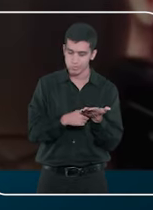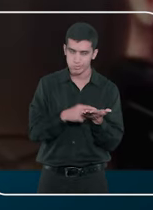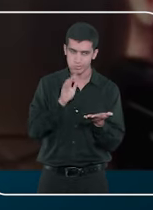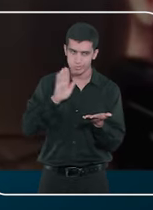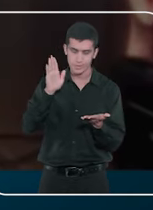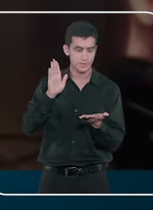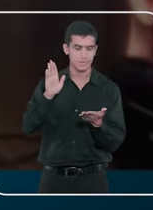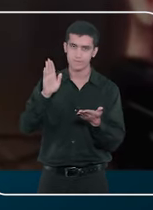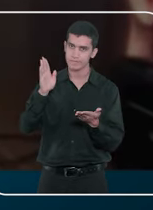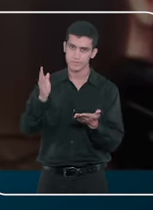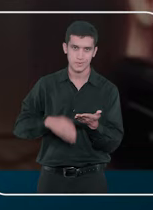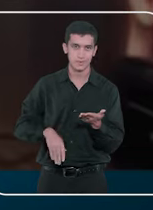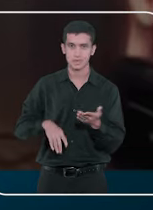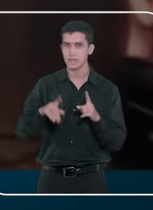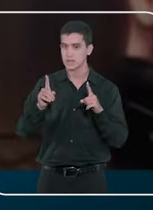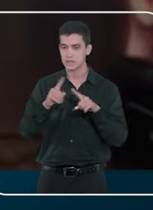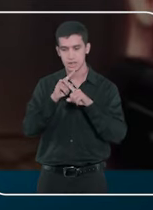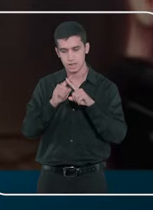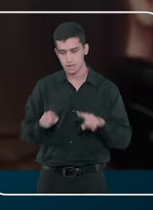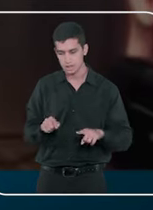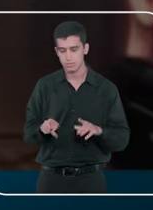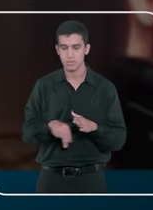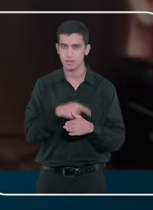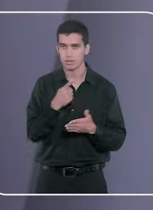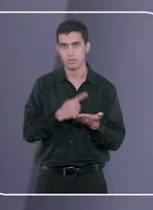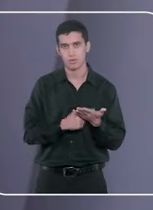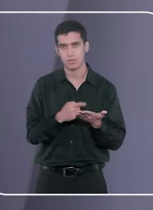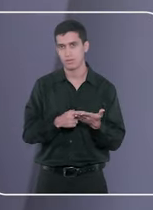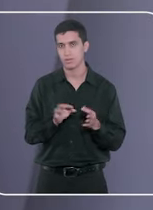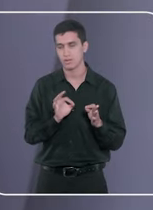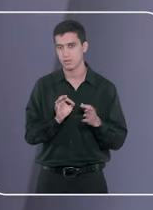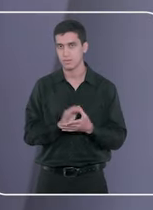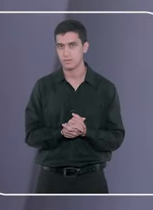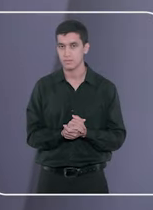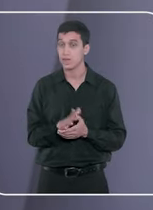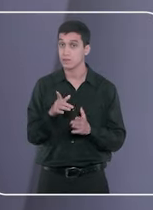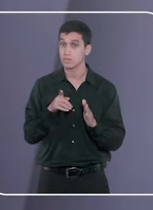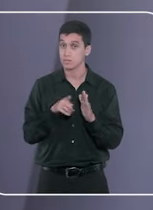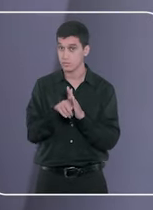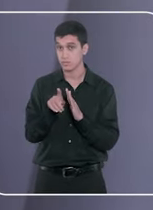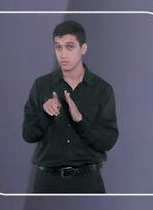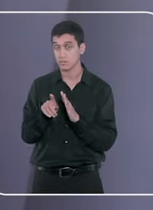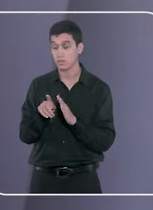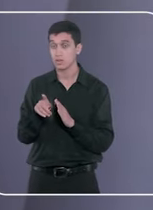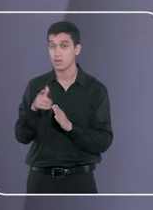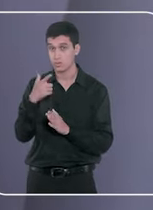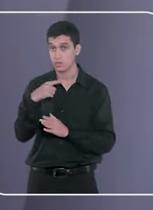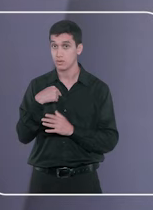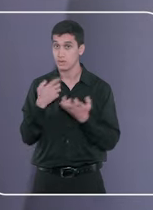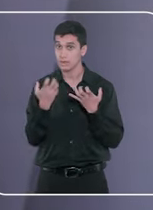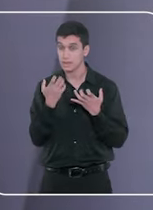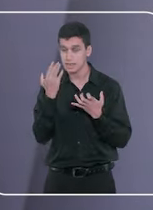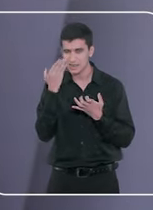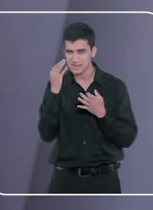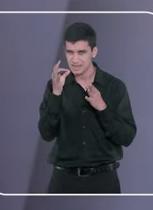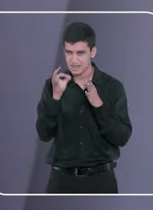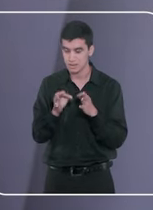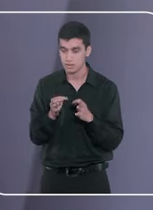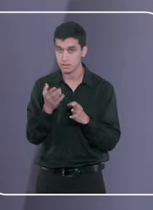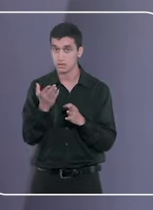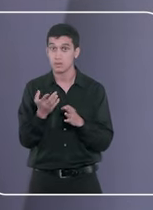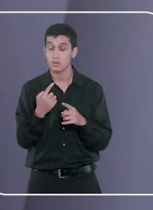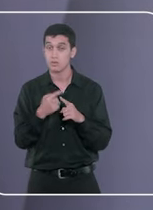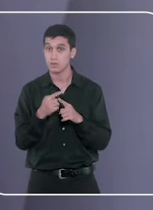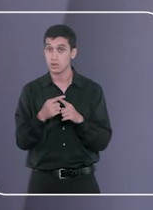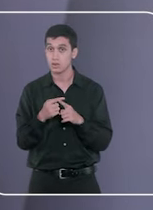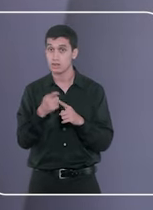inadimplemento inexcusável do acordo celebrado. Mas é necessário, professor André, eu quero entender direito, inclusive, isso, que o colaborador